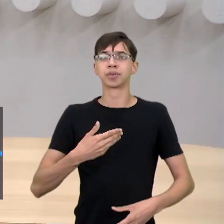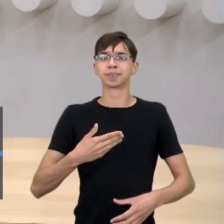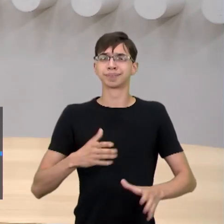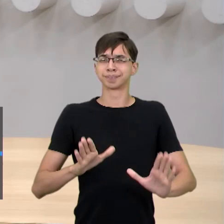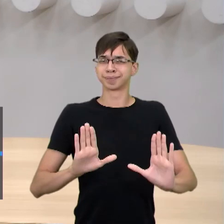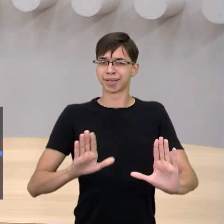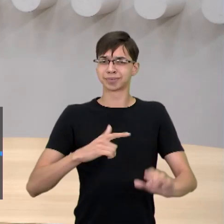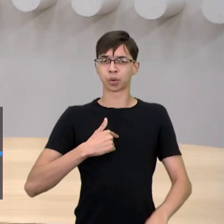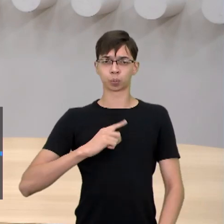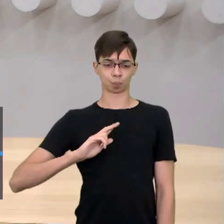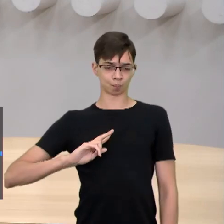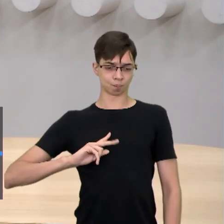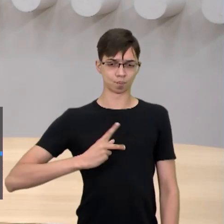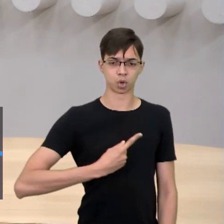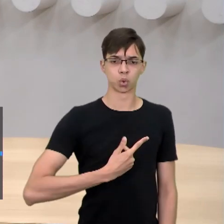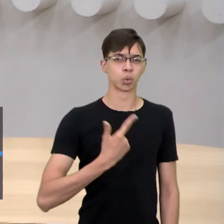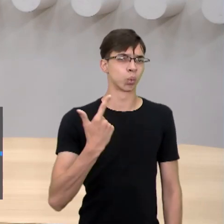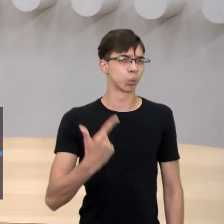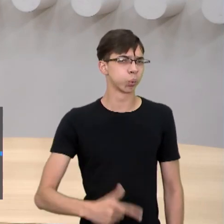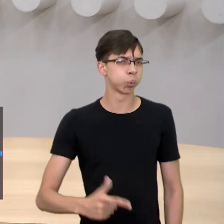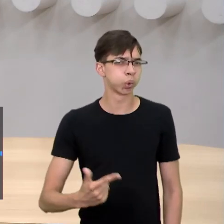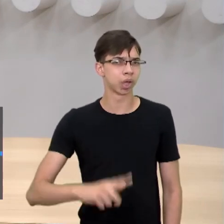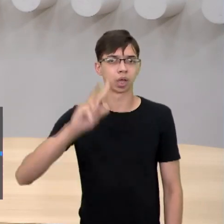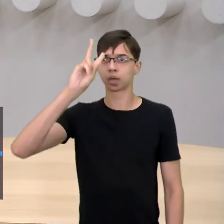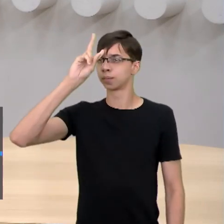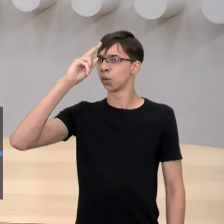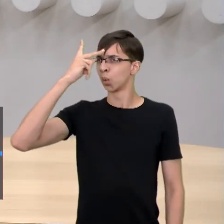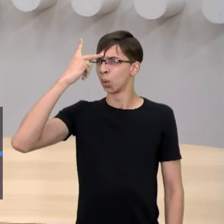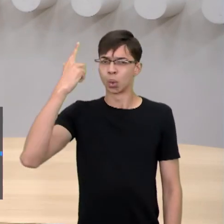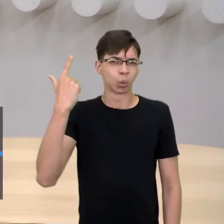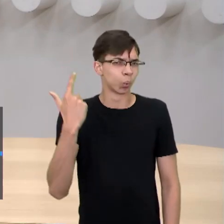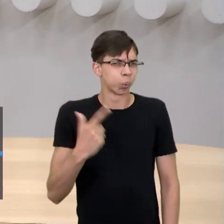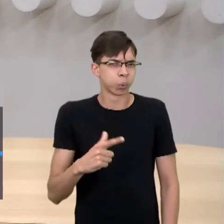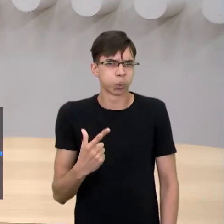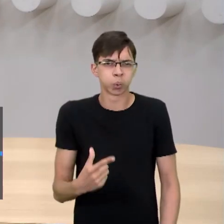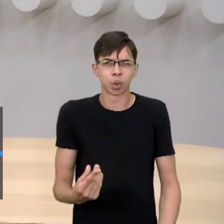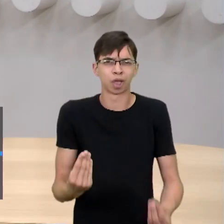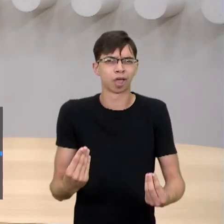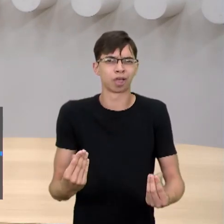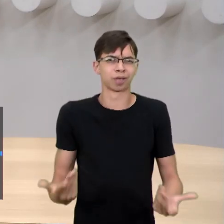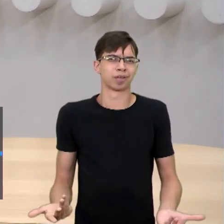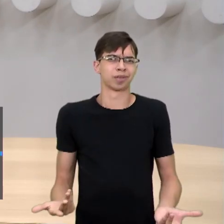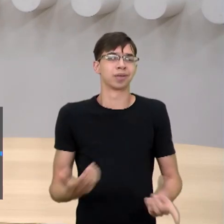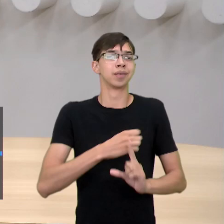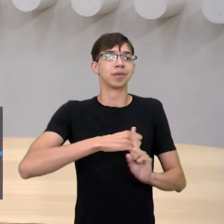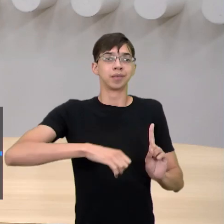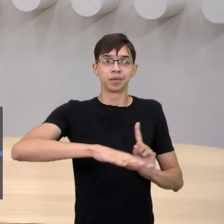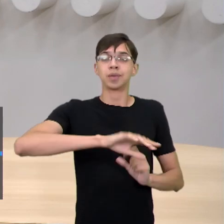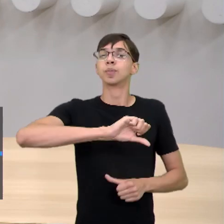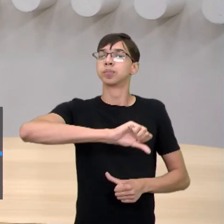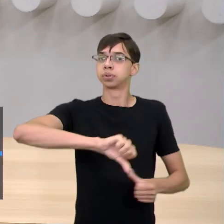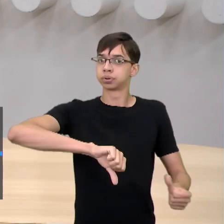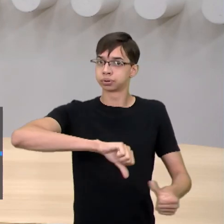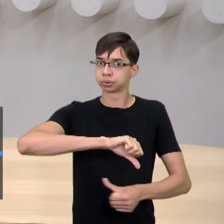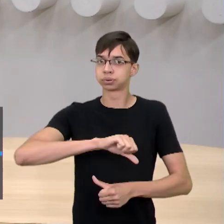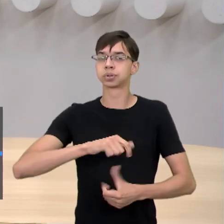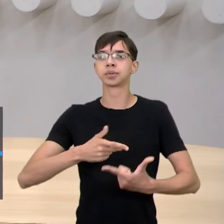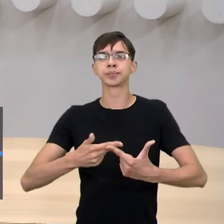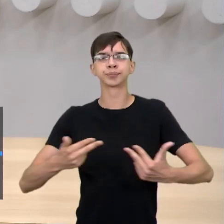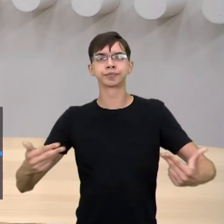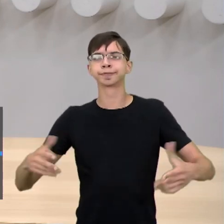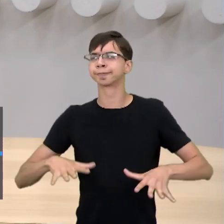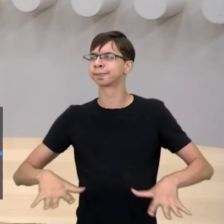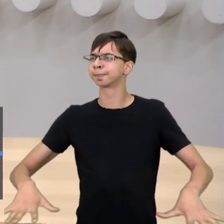mudança de pensamento, né? Se a sociedade muda, se tudo muda, por que a gente não muda? Então, é importante a